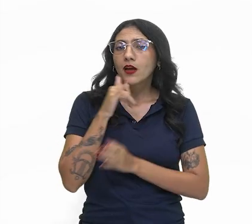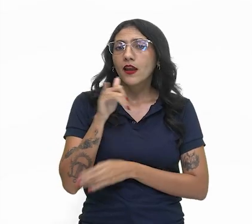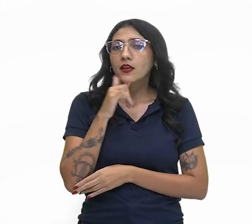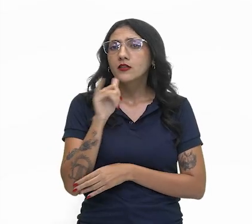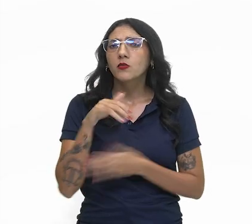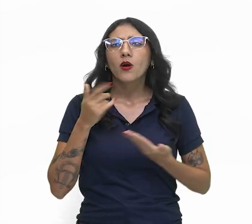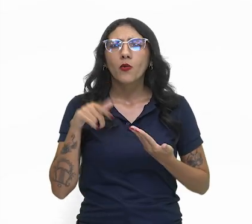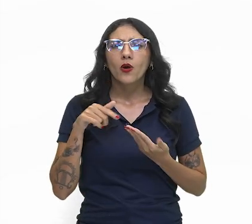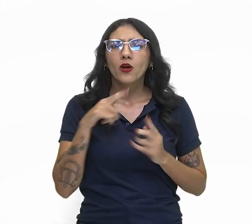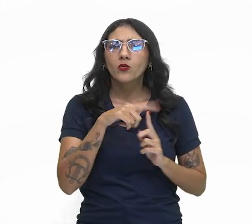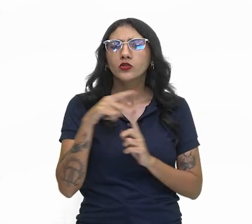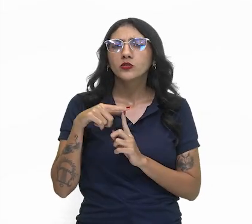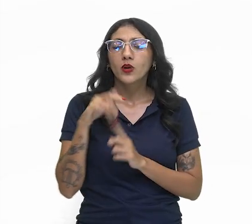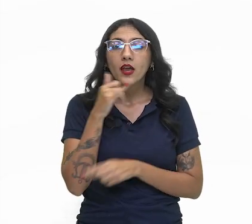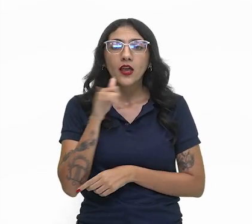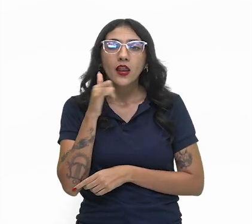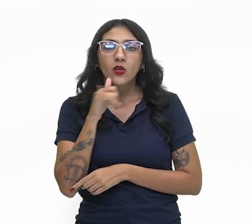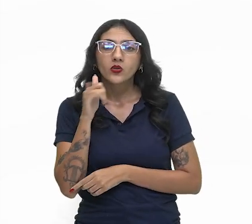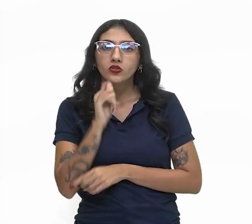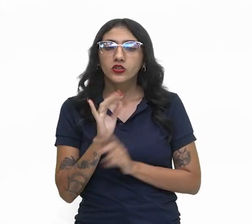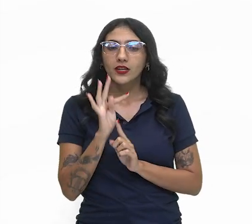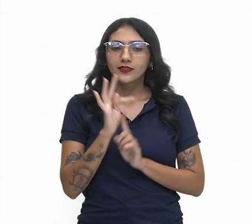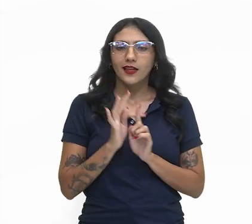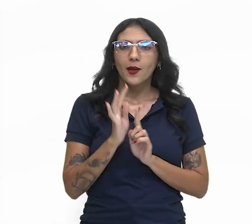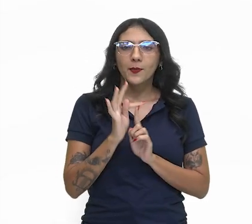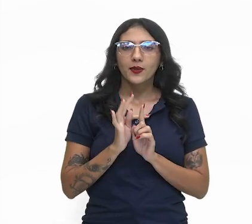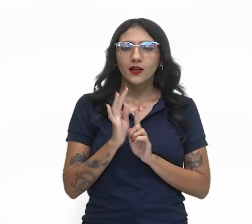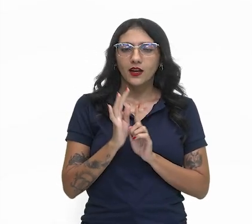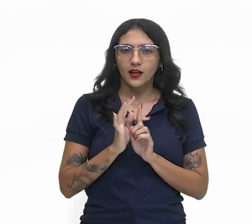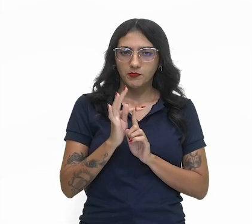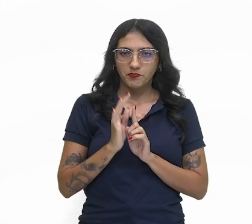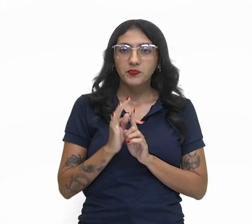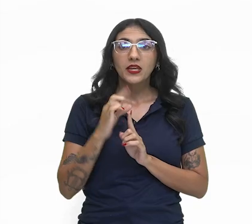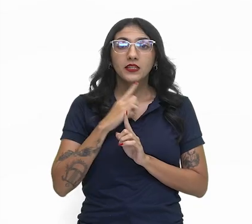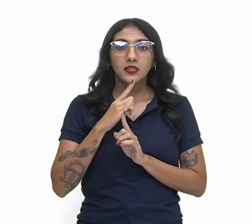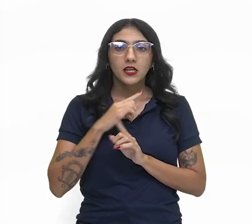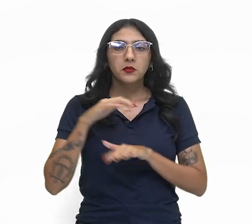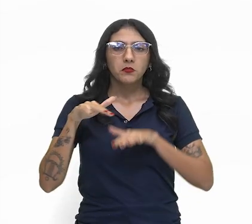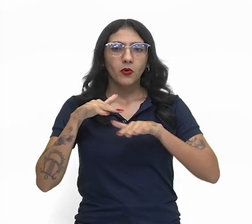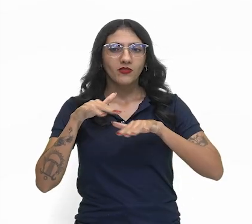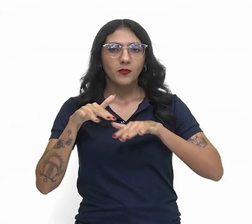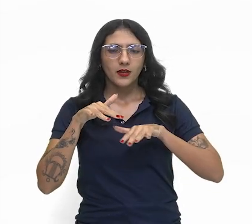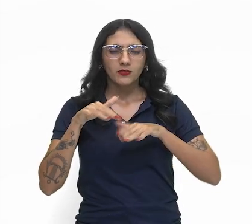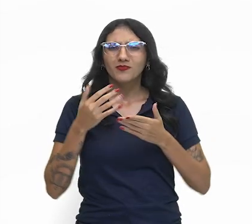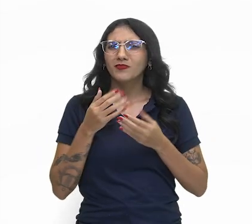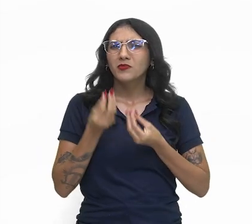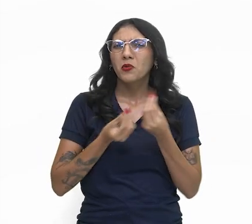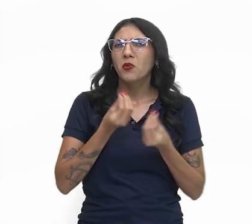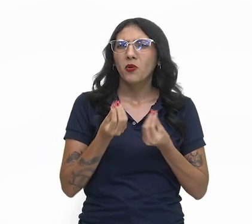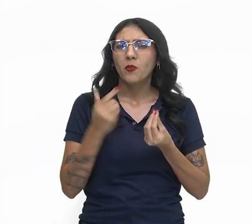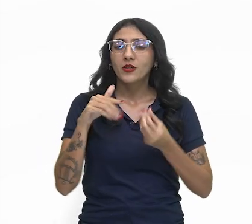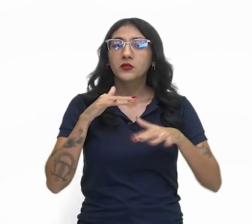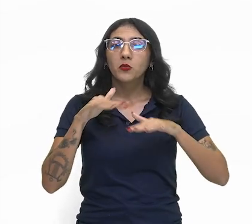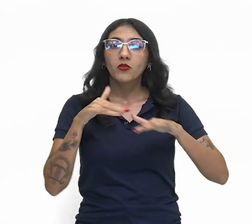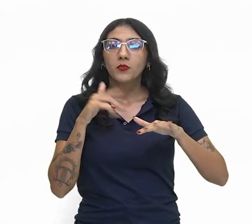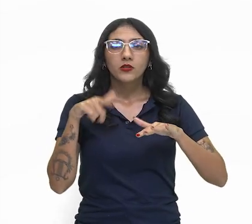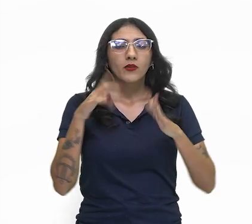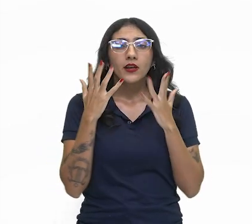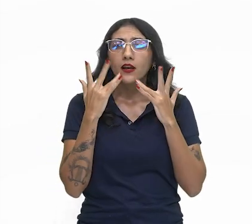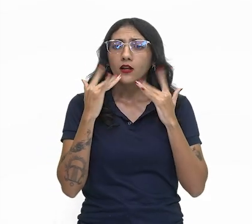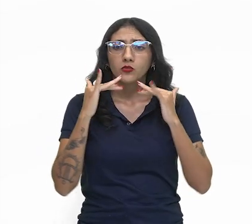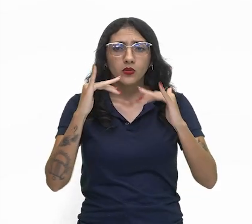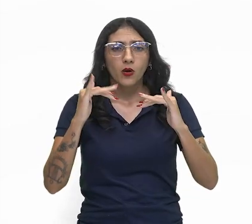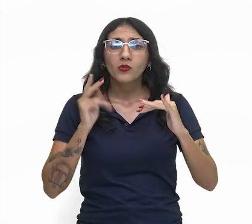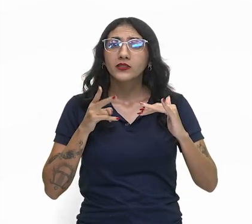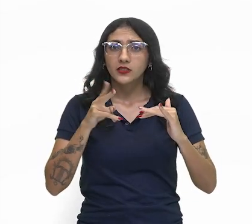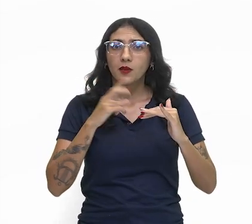tipo de energia? Energia térmica em movimento. E esse movimento, ele naturalmente sempre